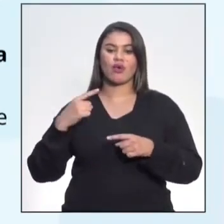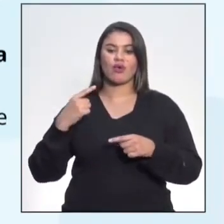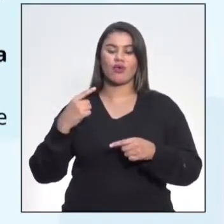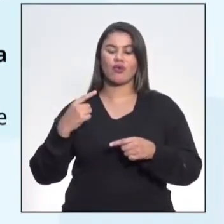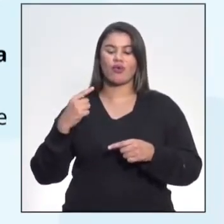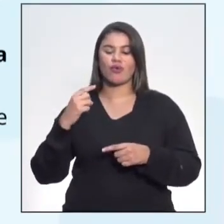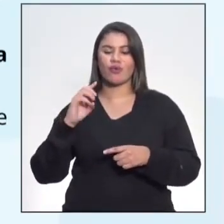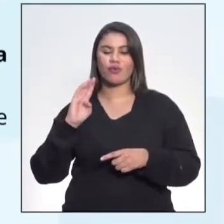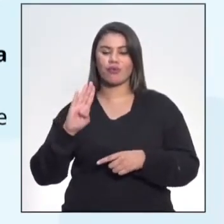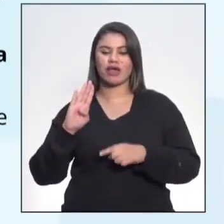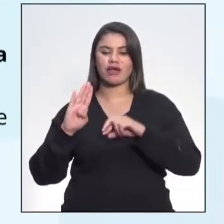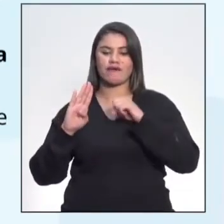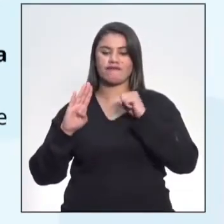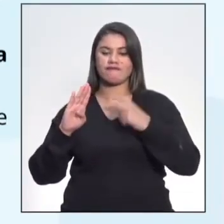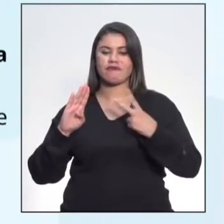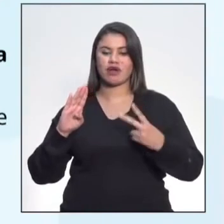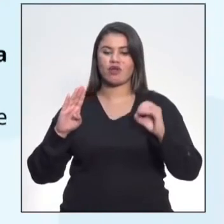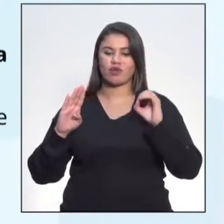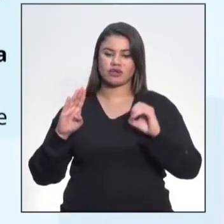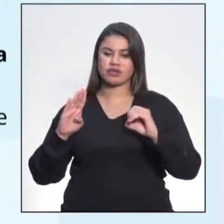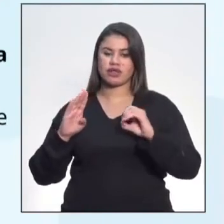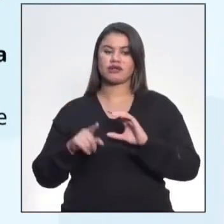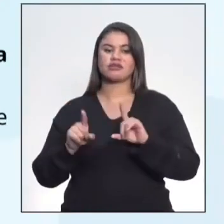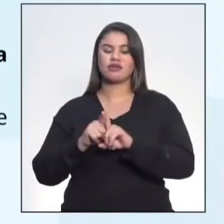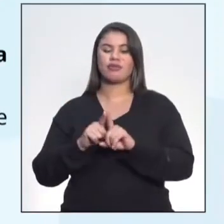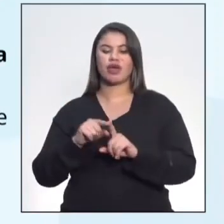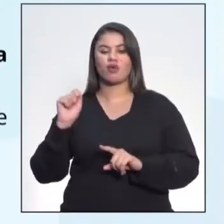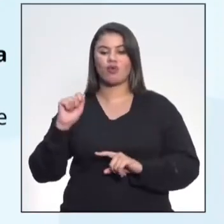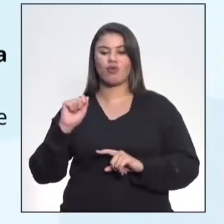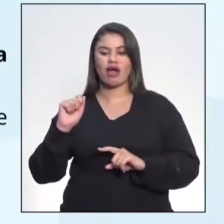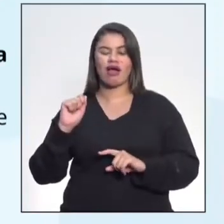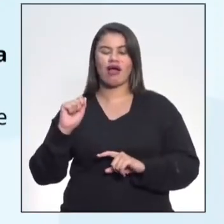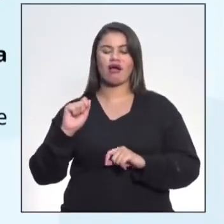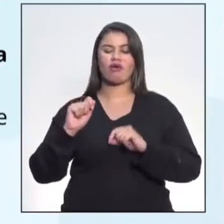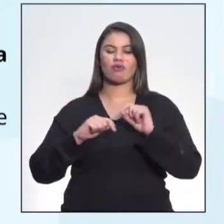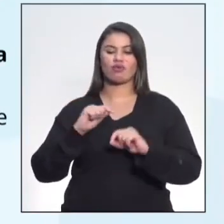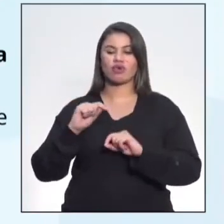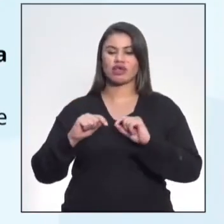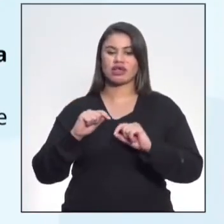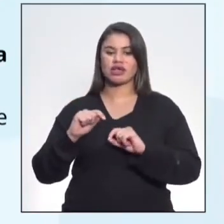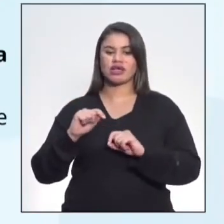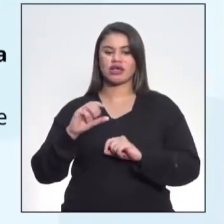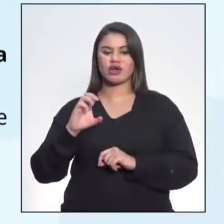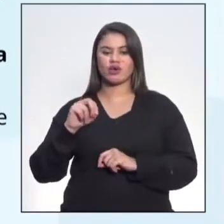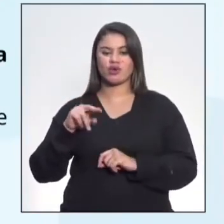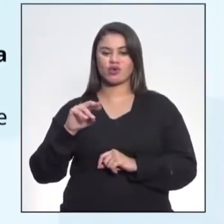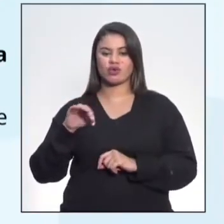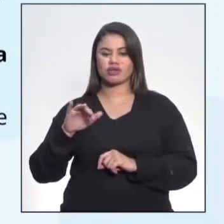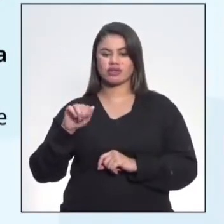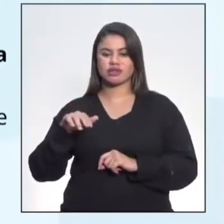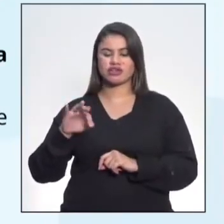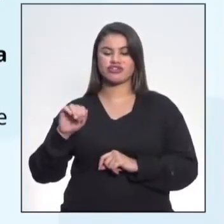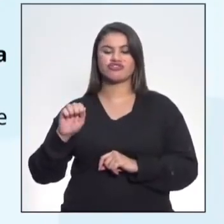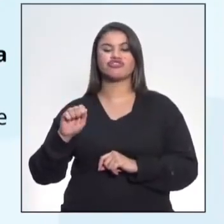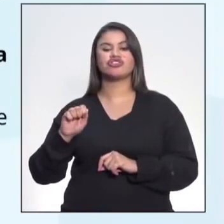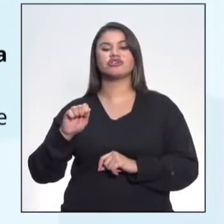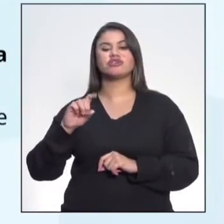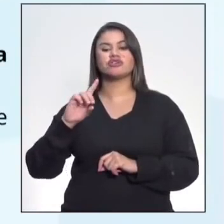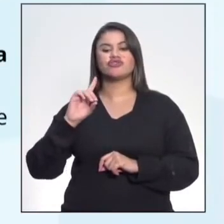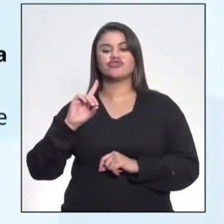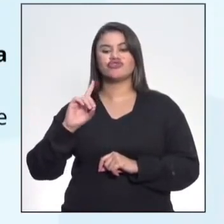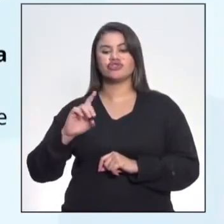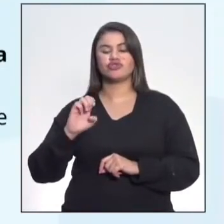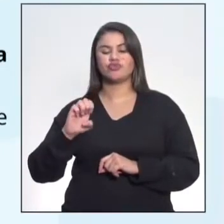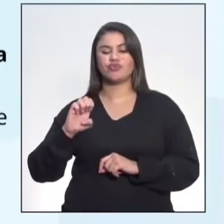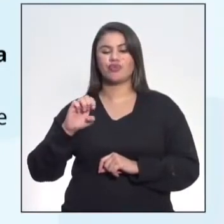no 0. E, além disso, o A, lembra que o A é a taxa de variação? Ele vai ser chamado aqui de constante de proporcionalidade. Então, não se